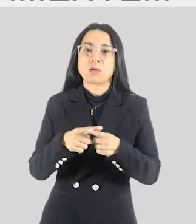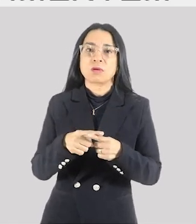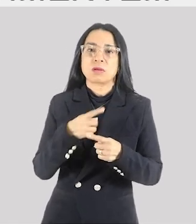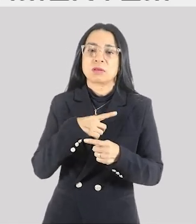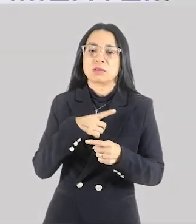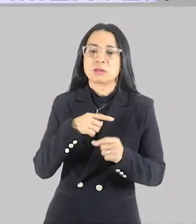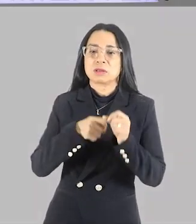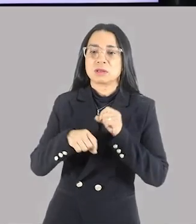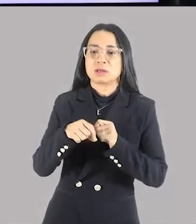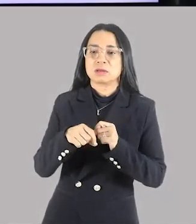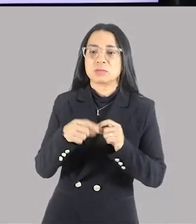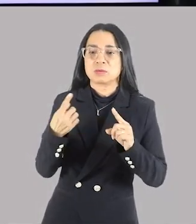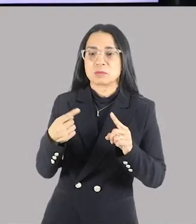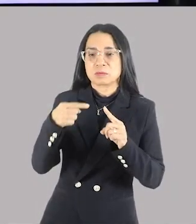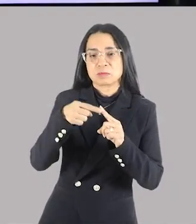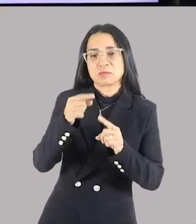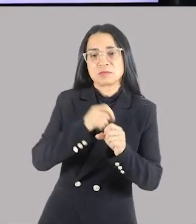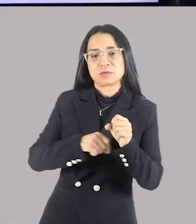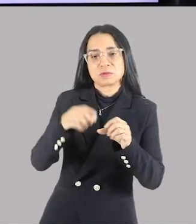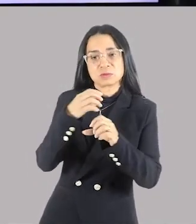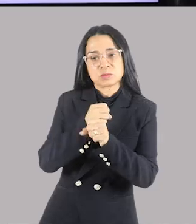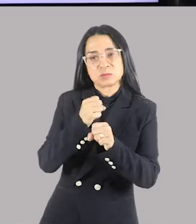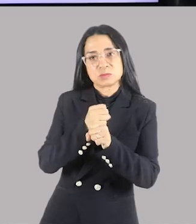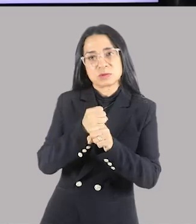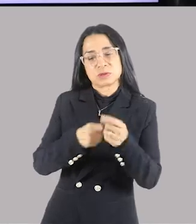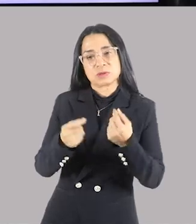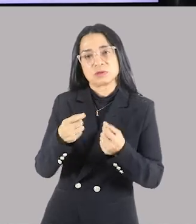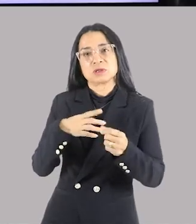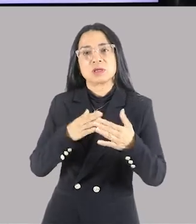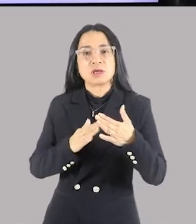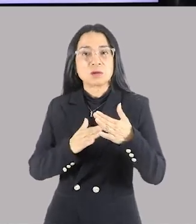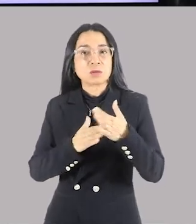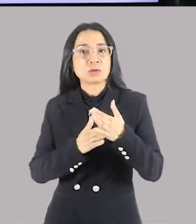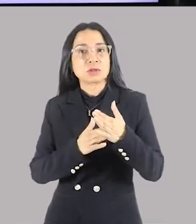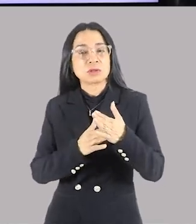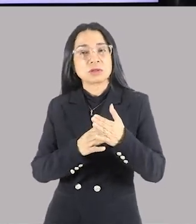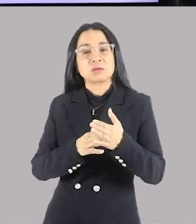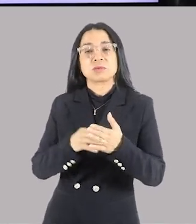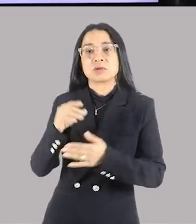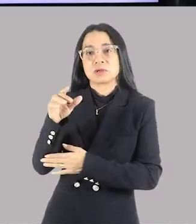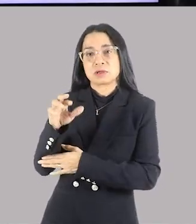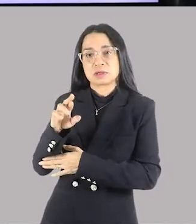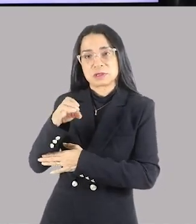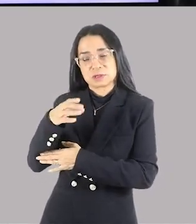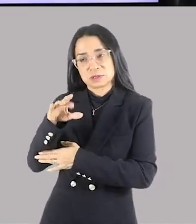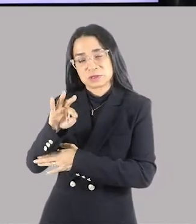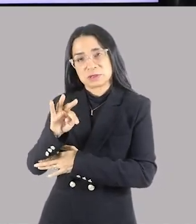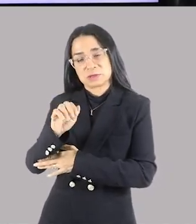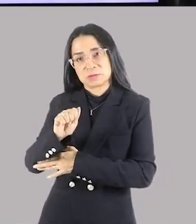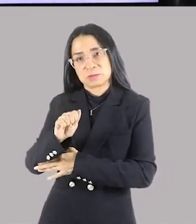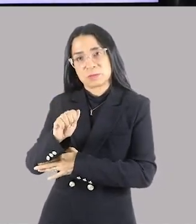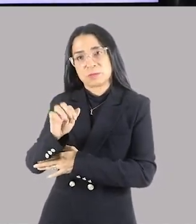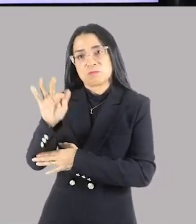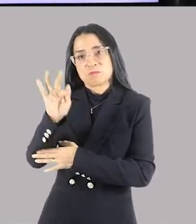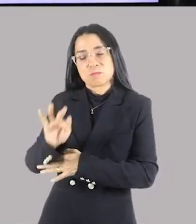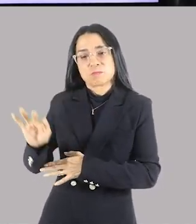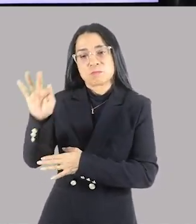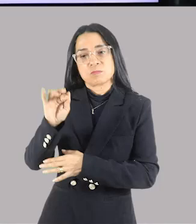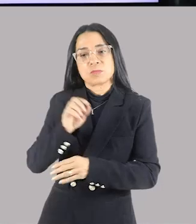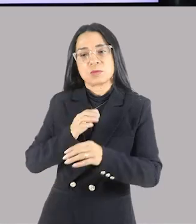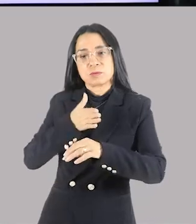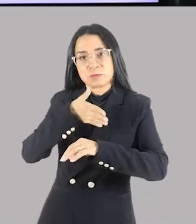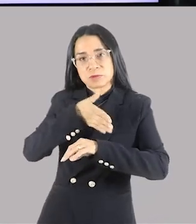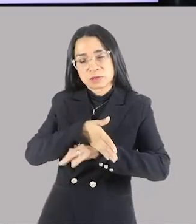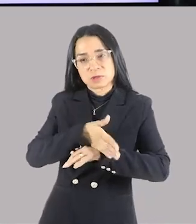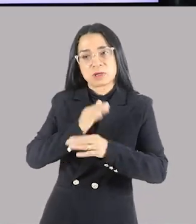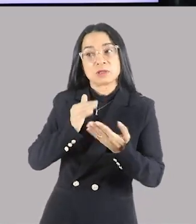fins tributários, para que haja controle pela Receita Federal das entradas e saídas desses órgãos, perfeito?